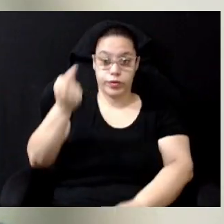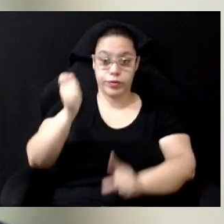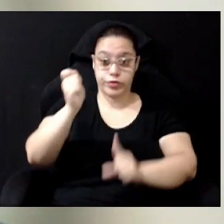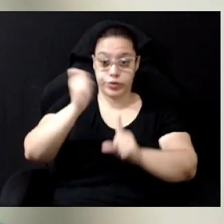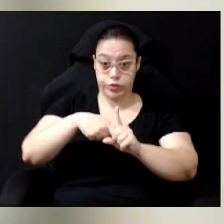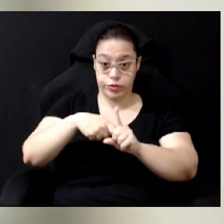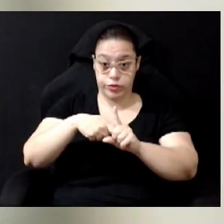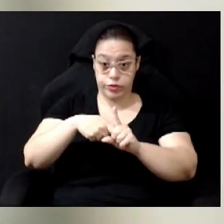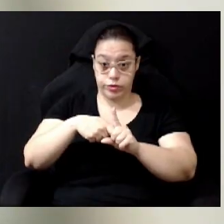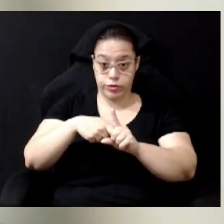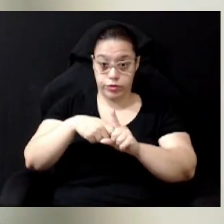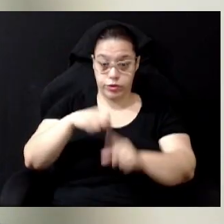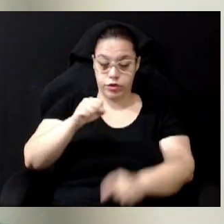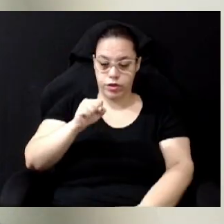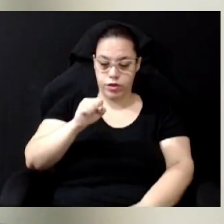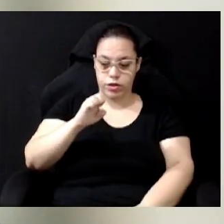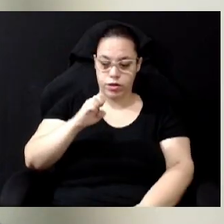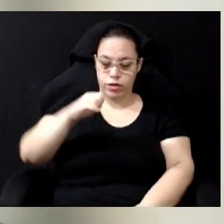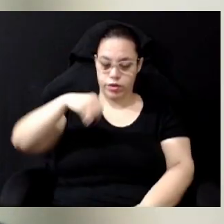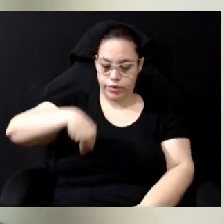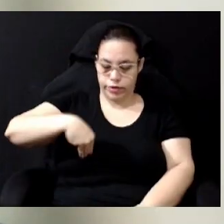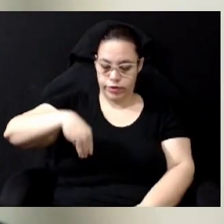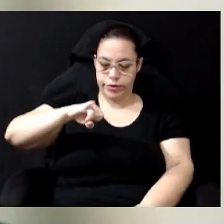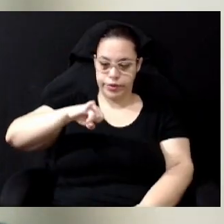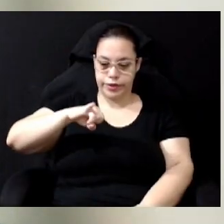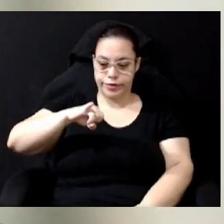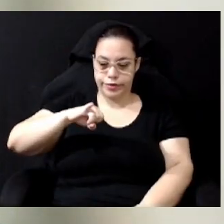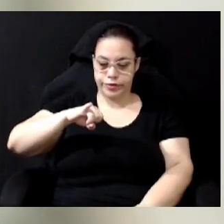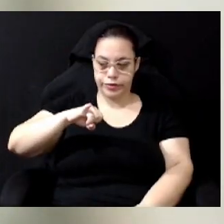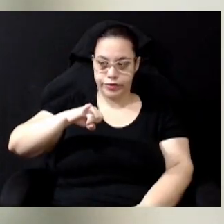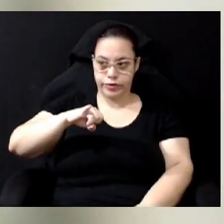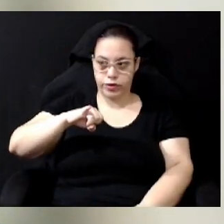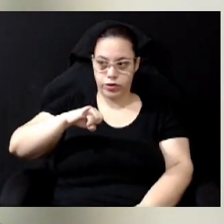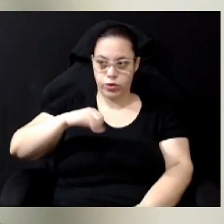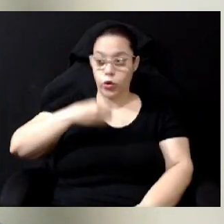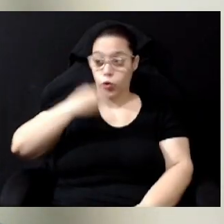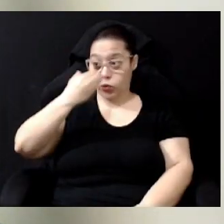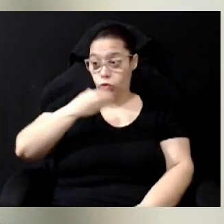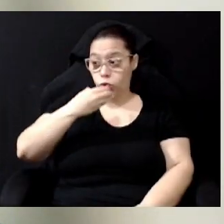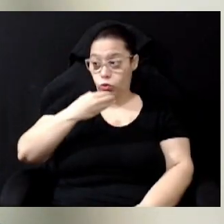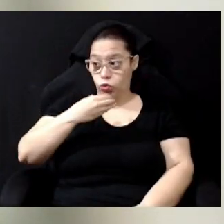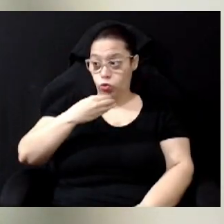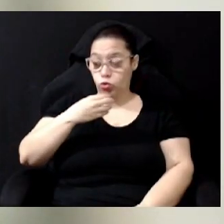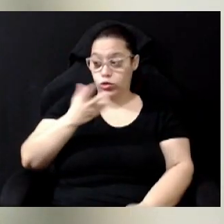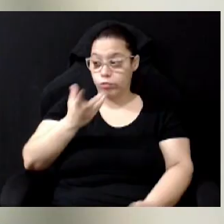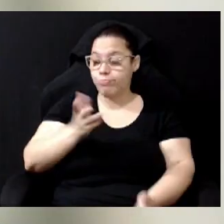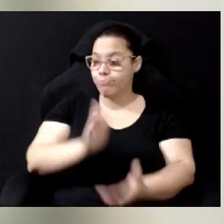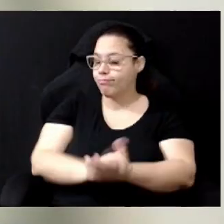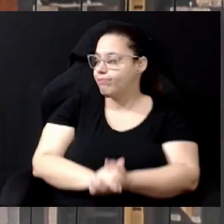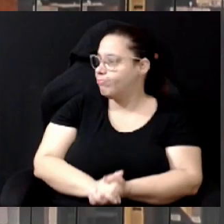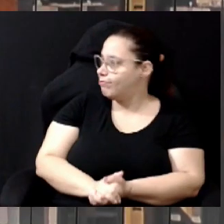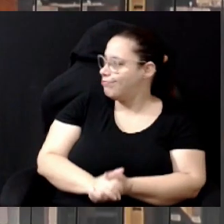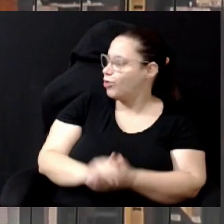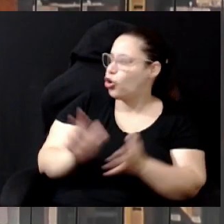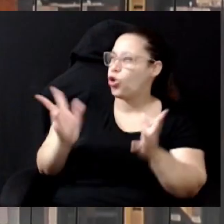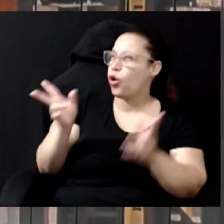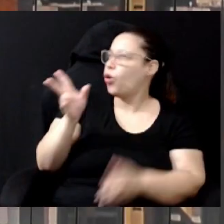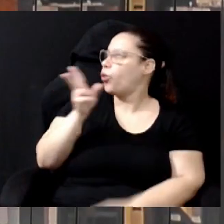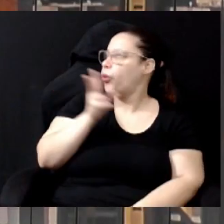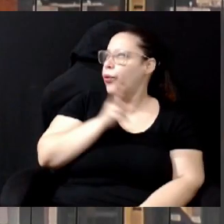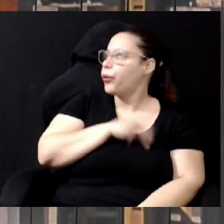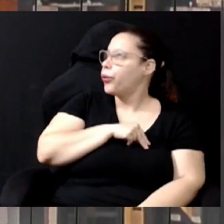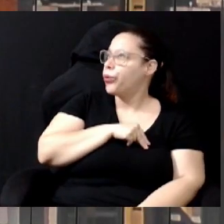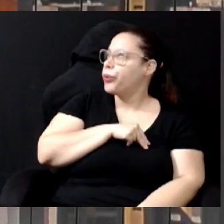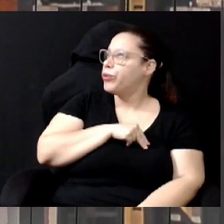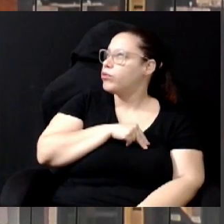momento, provavelmente para semi-perenes e culturas perenes, por exemplo, fruticultura. Incrível, né? E a gente precisa